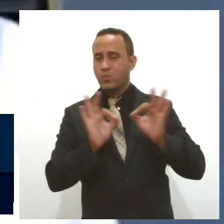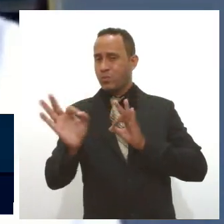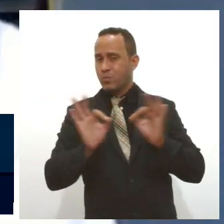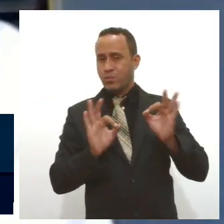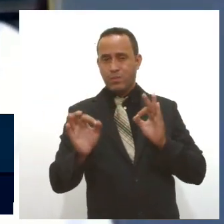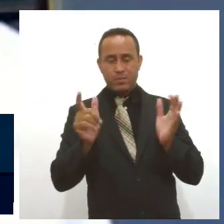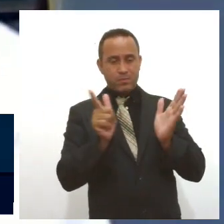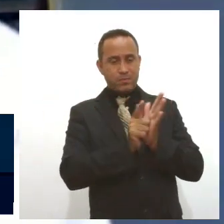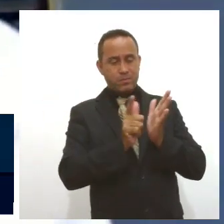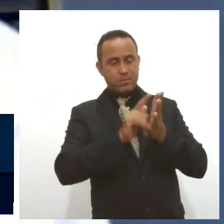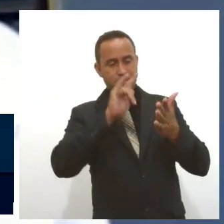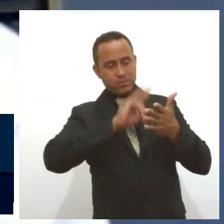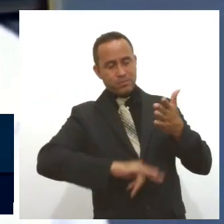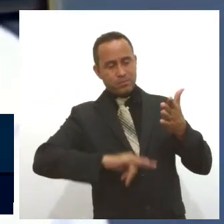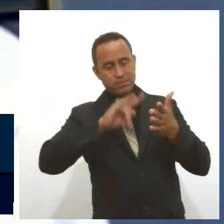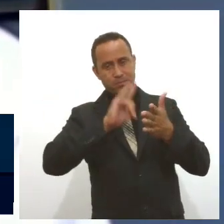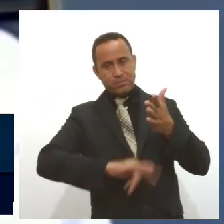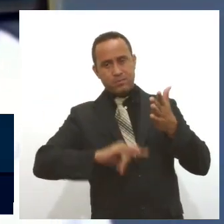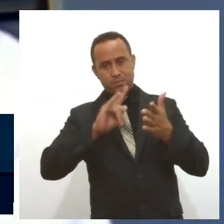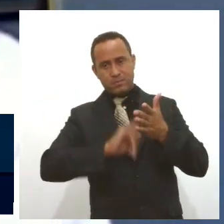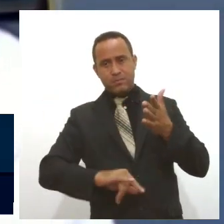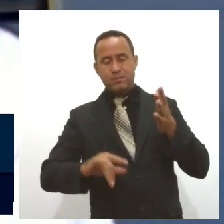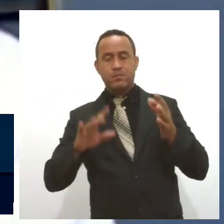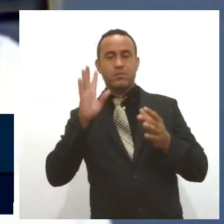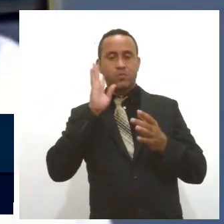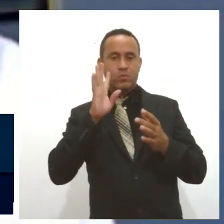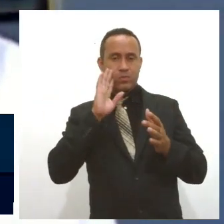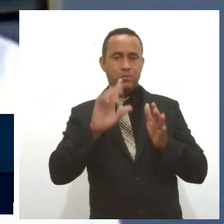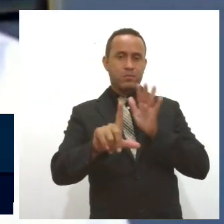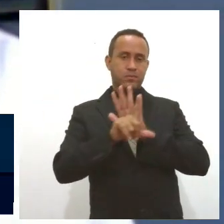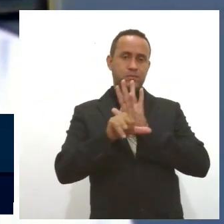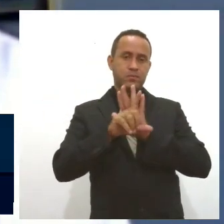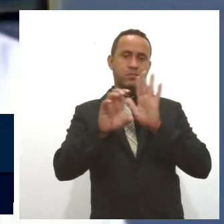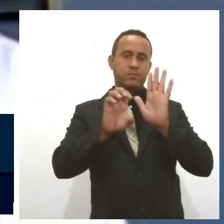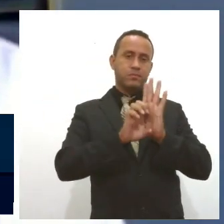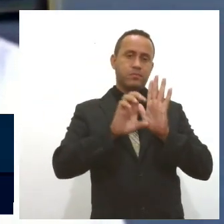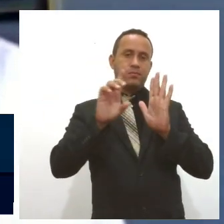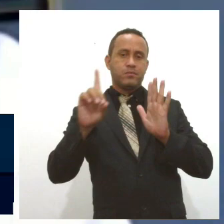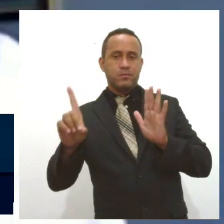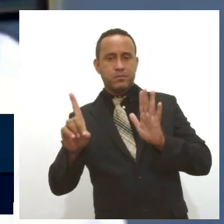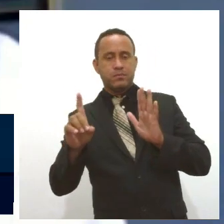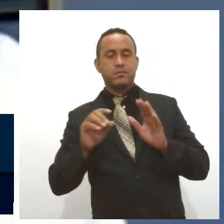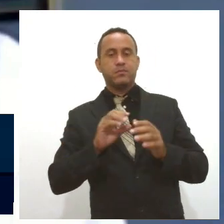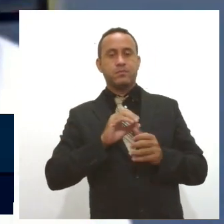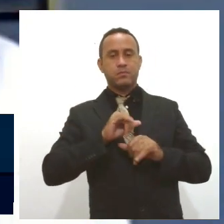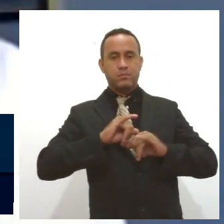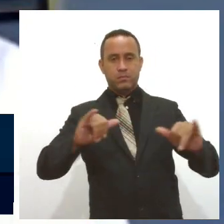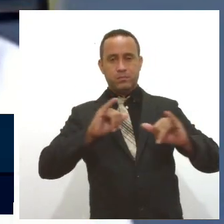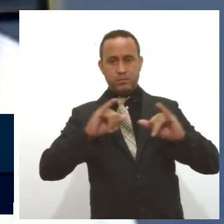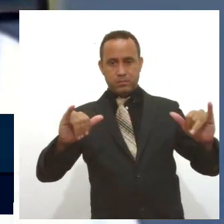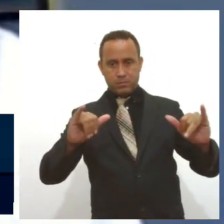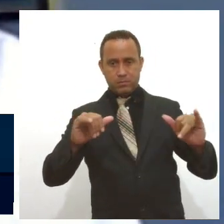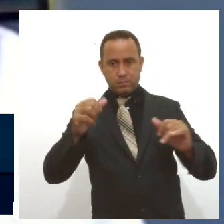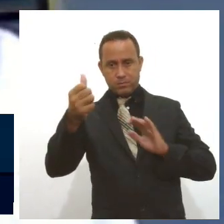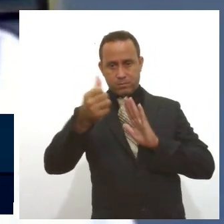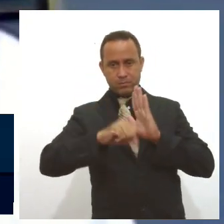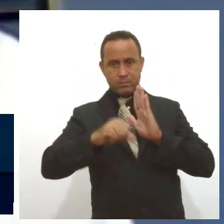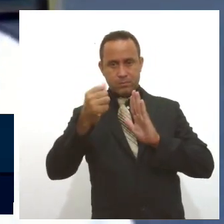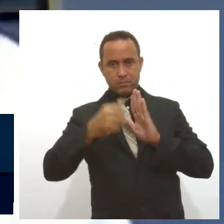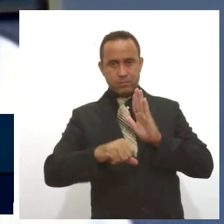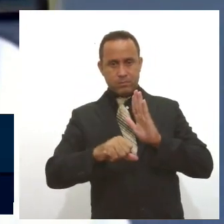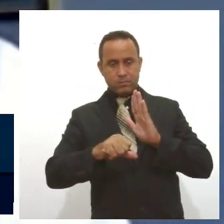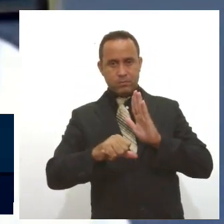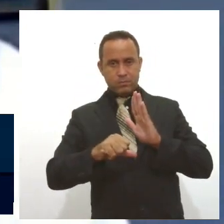para realizar os procedimentos necessários, quem são os editais, sua publicação, prazo para inscrição, análise e